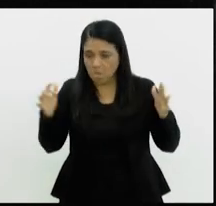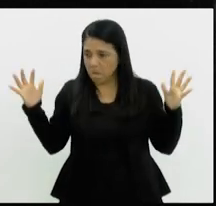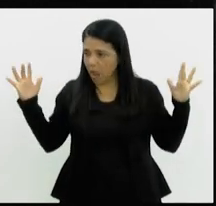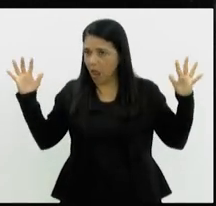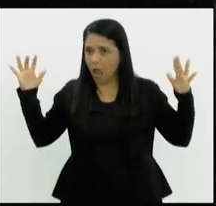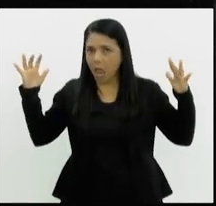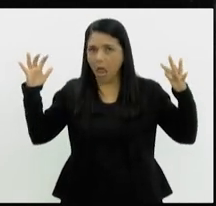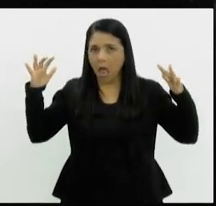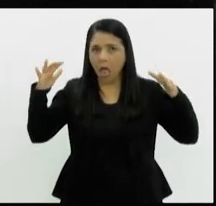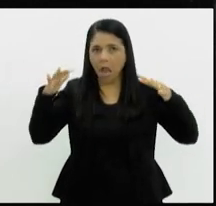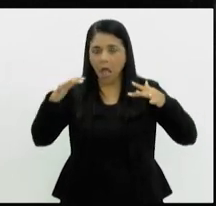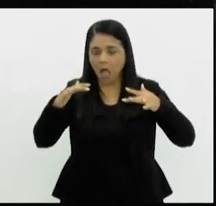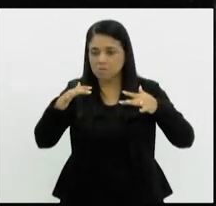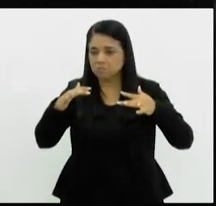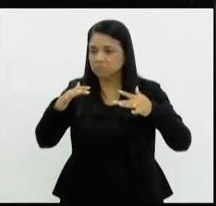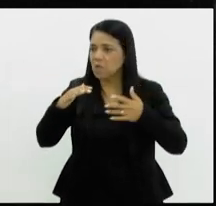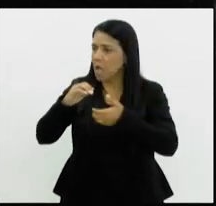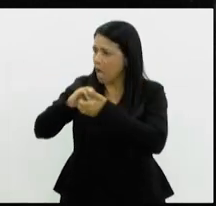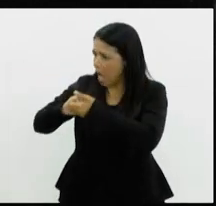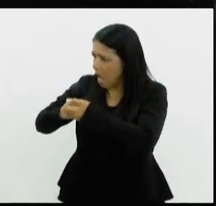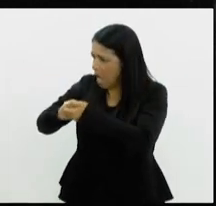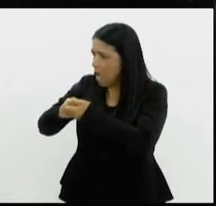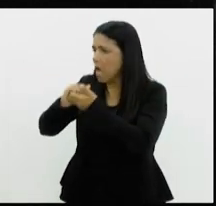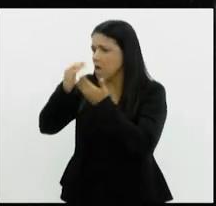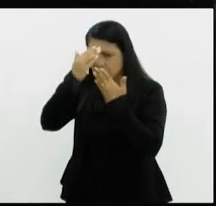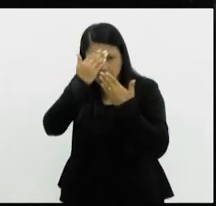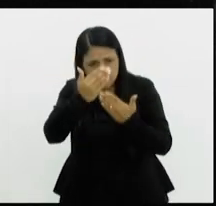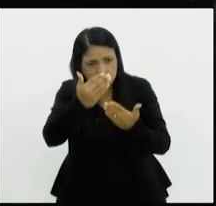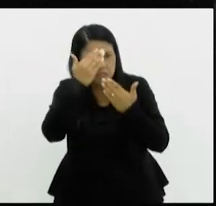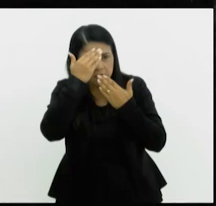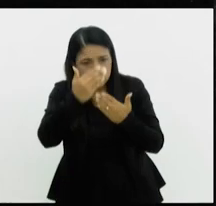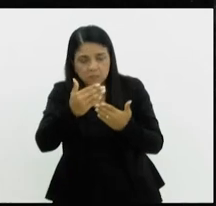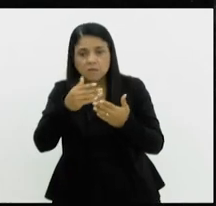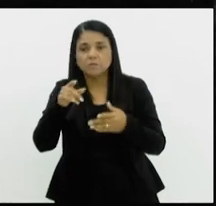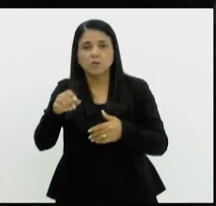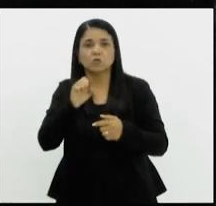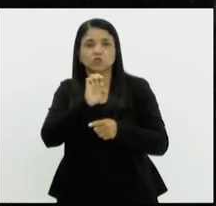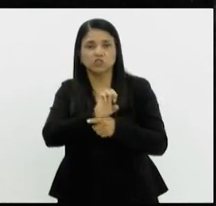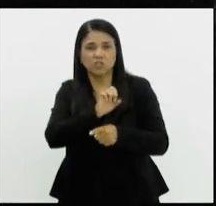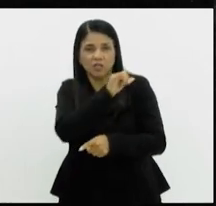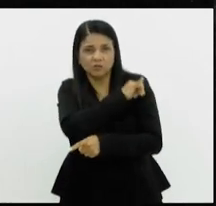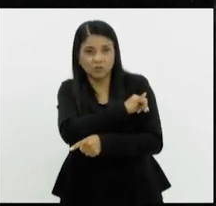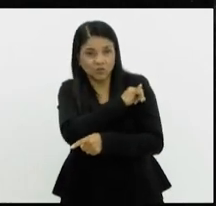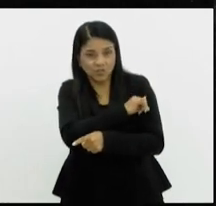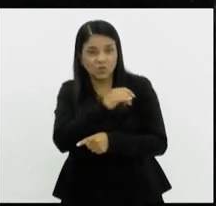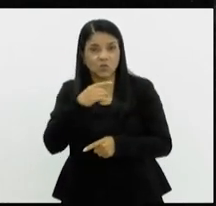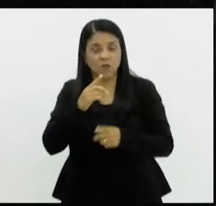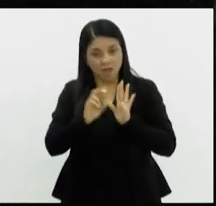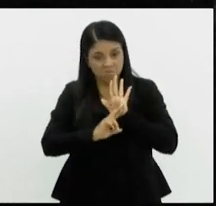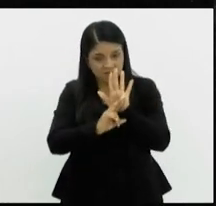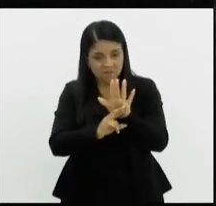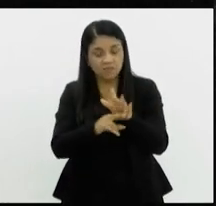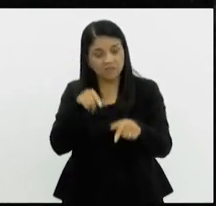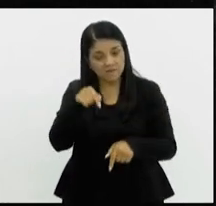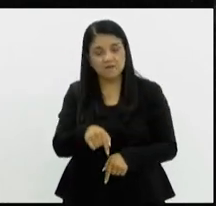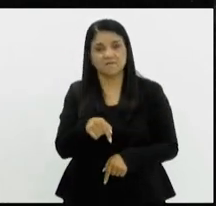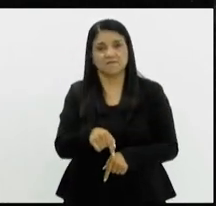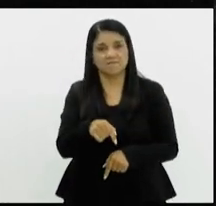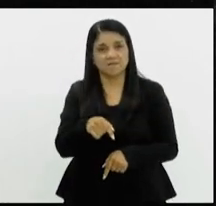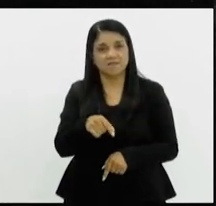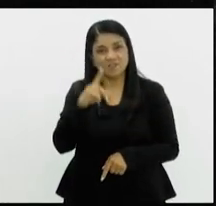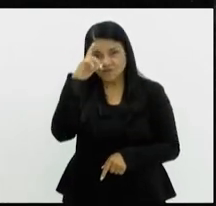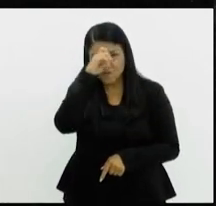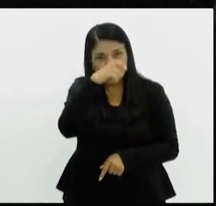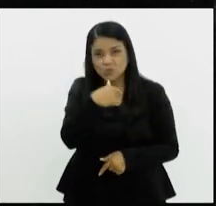saiu me agradecendo pelo Estado está presente ali que é difícil nós não